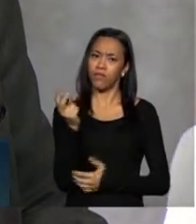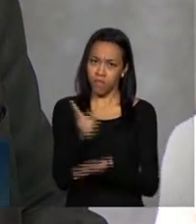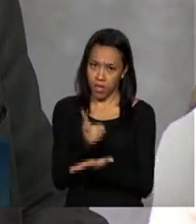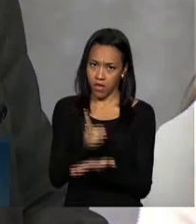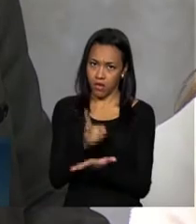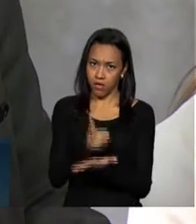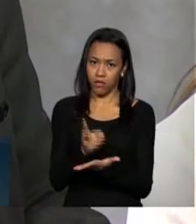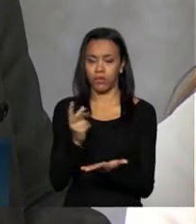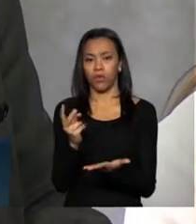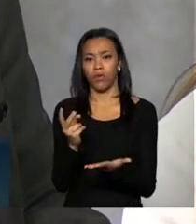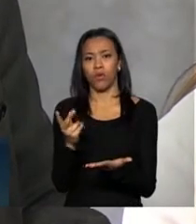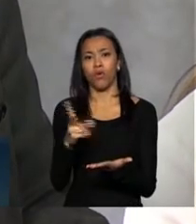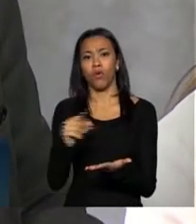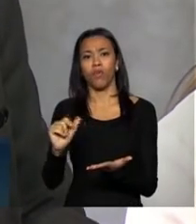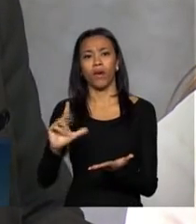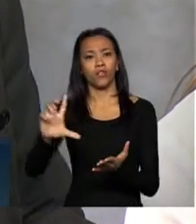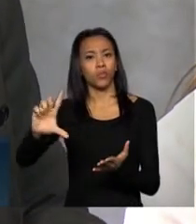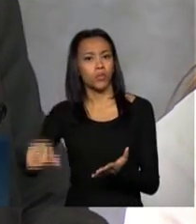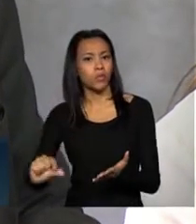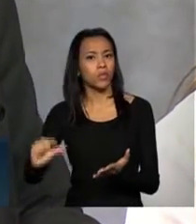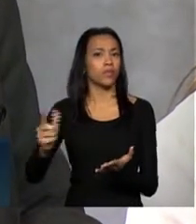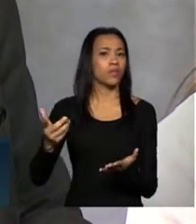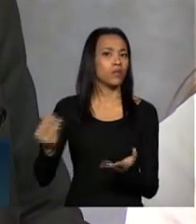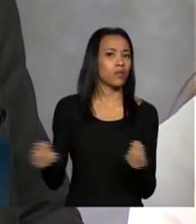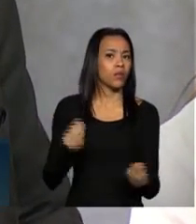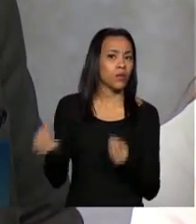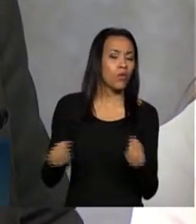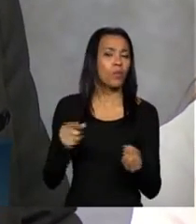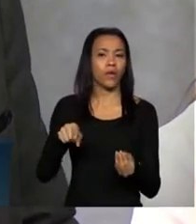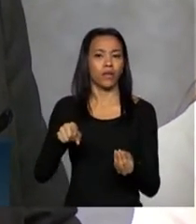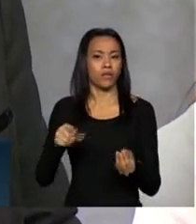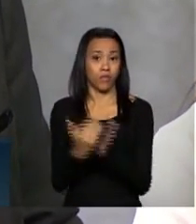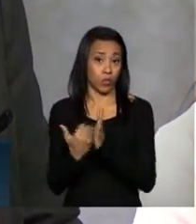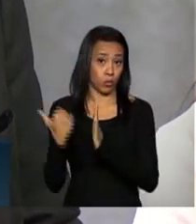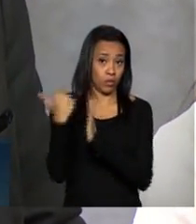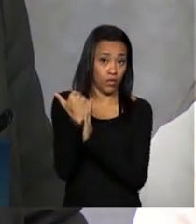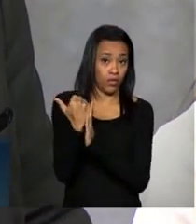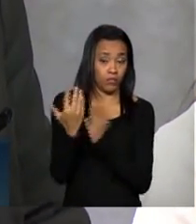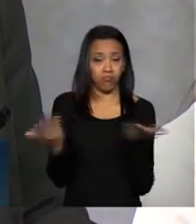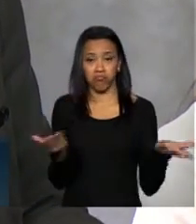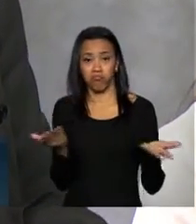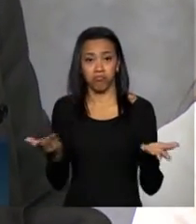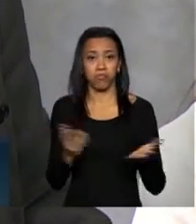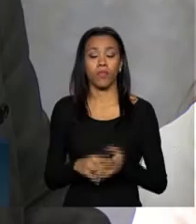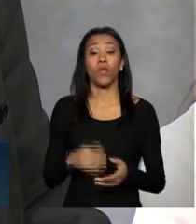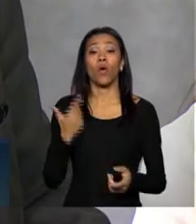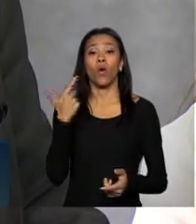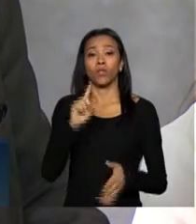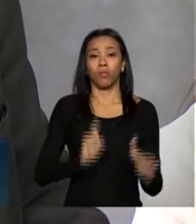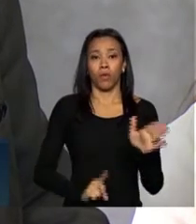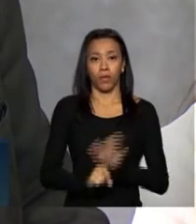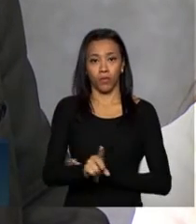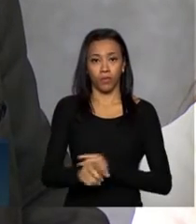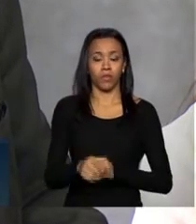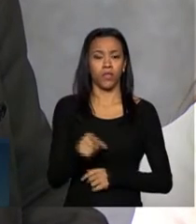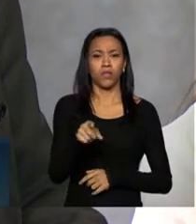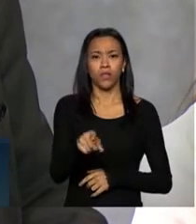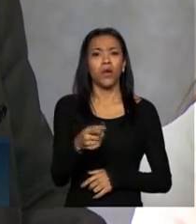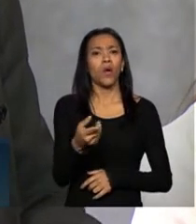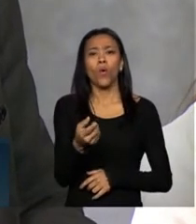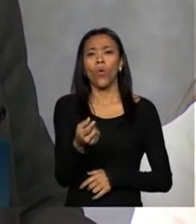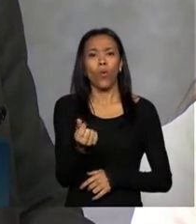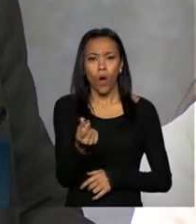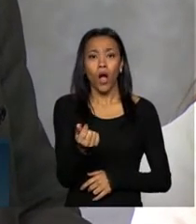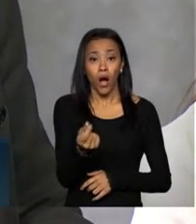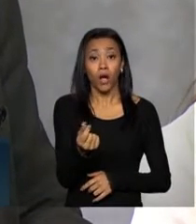vai cair? E qual o percentual de aproveitamento? Para quanto isso vai subir? E uma pergunta, se eu puder responder no final, qual a expectativa de quanto por cento esse